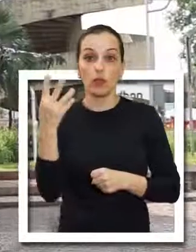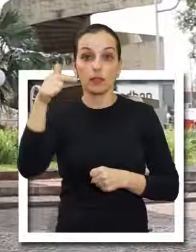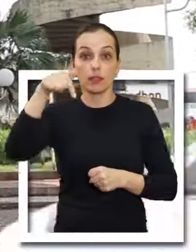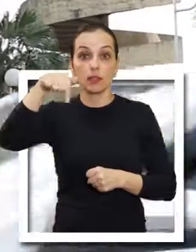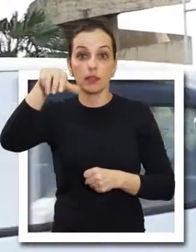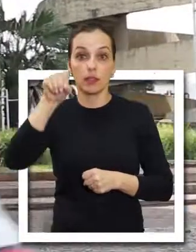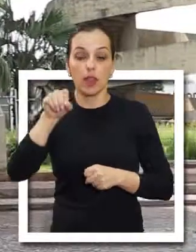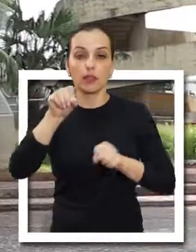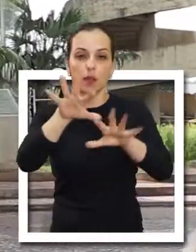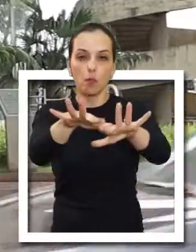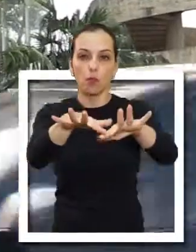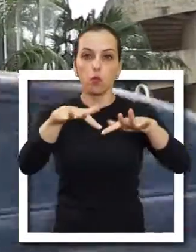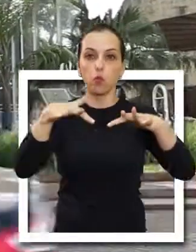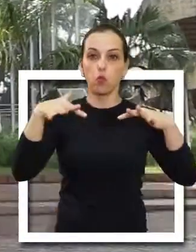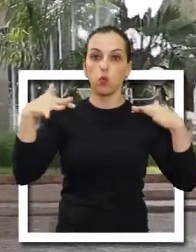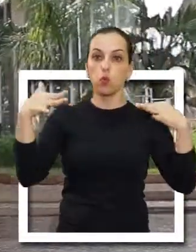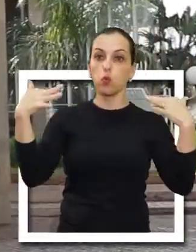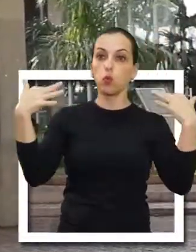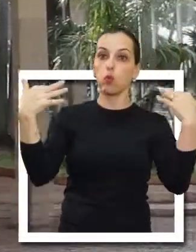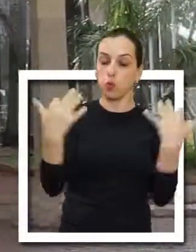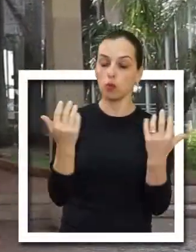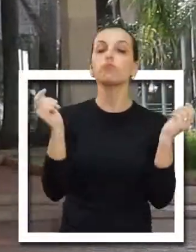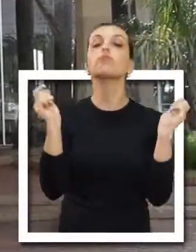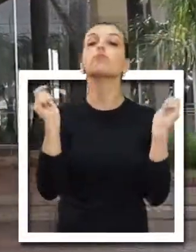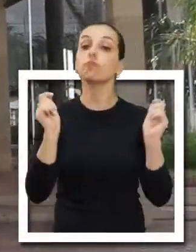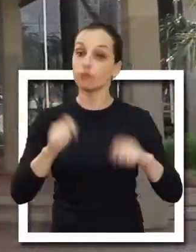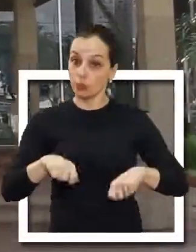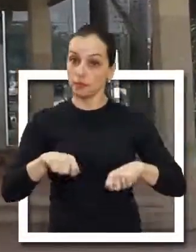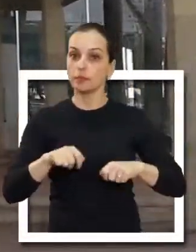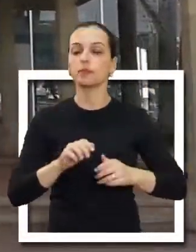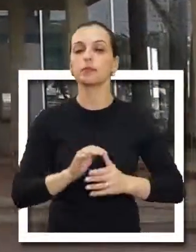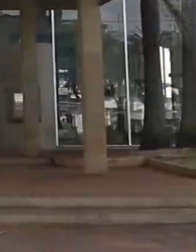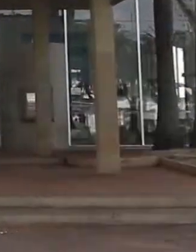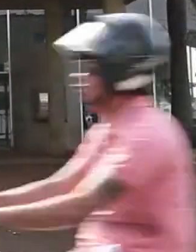interior, com capacidade para 470 lugares.